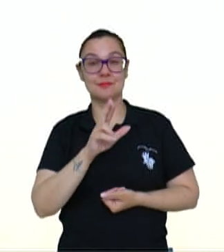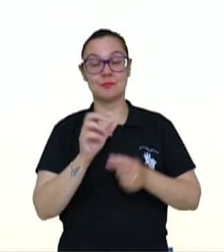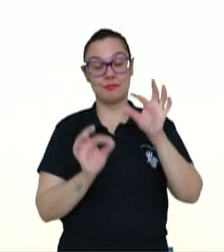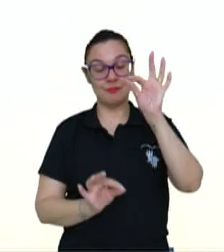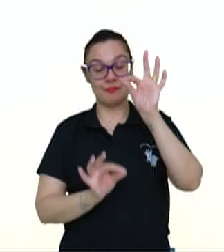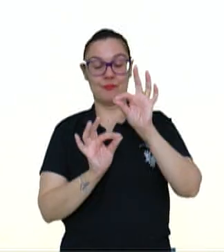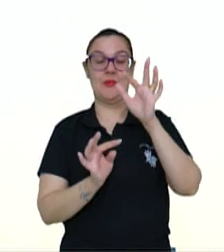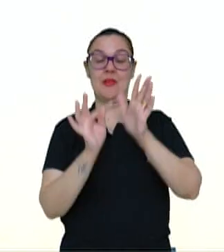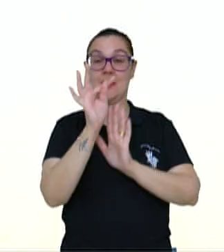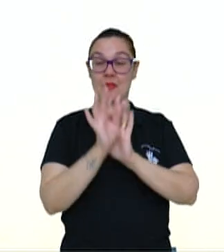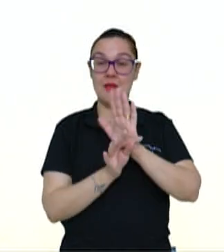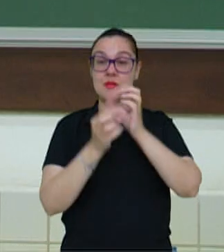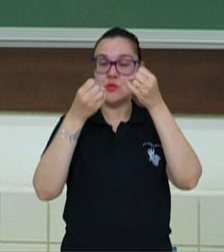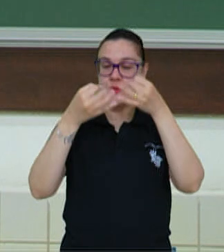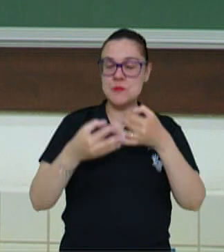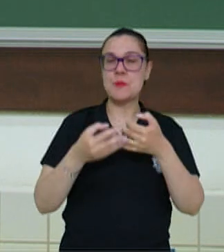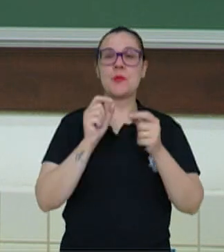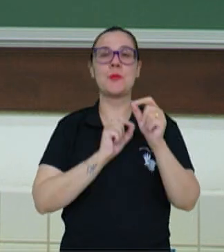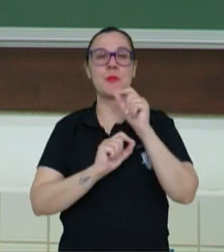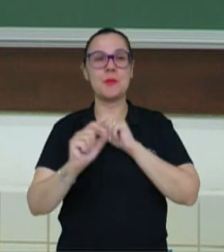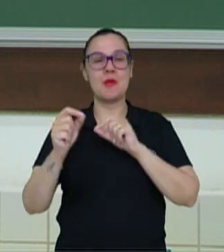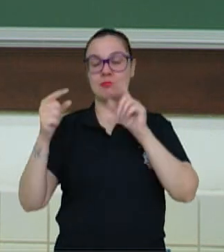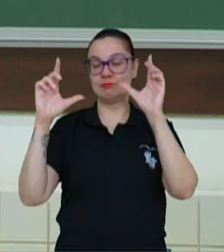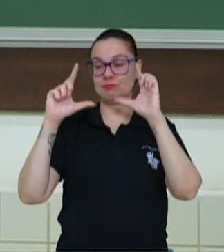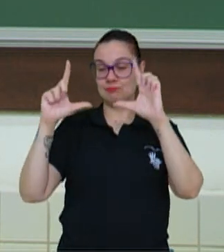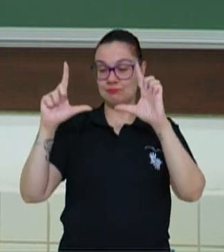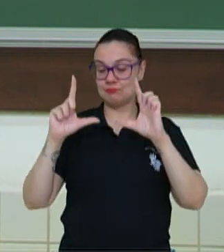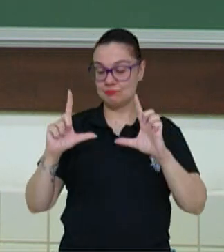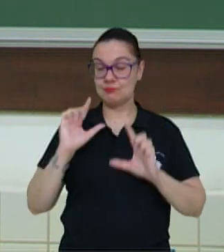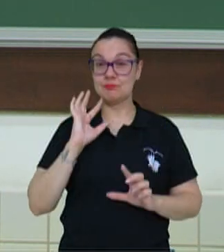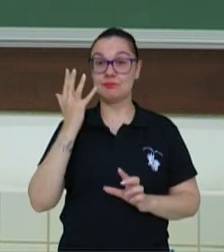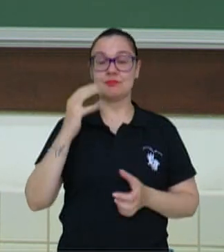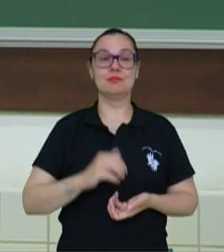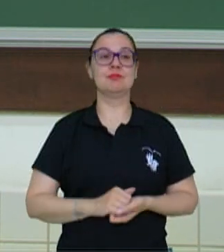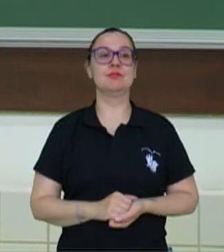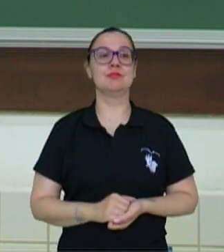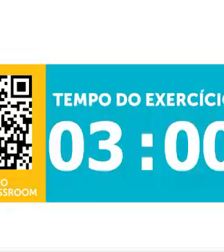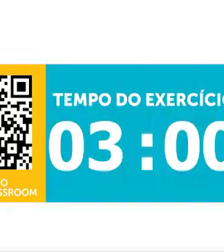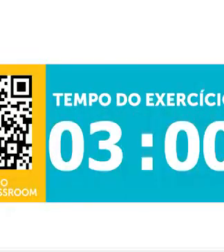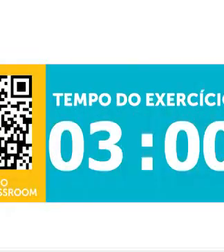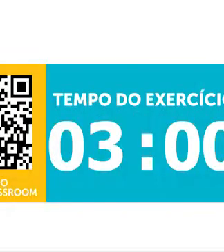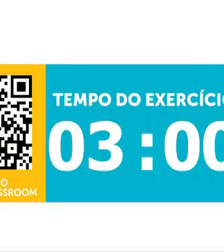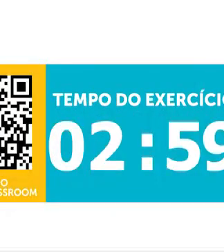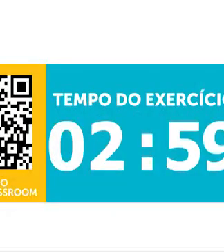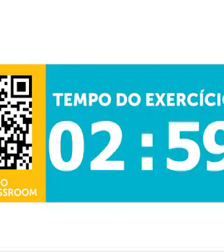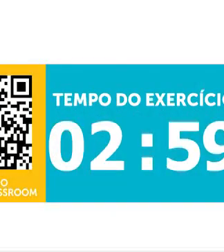pequeno texto contando aí, quadro a quadro, o que foi que aconteceu nessa historinha.